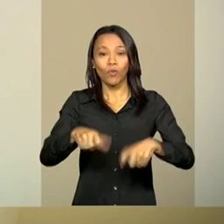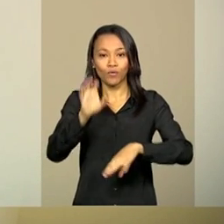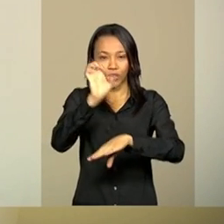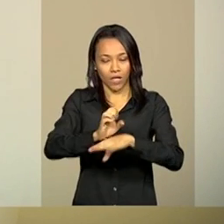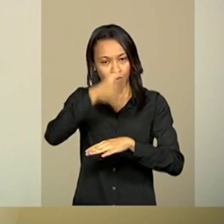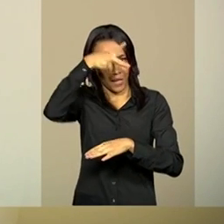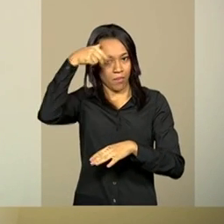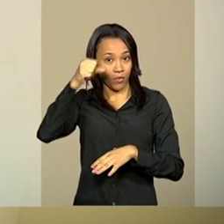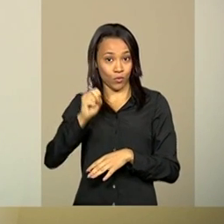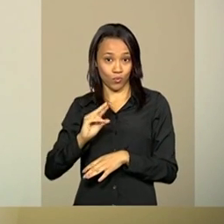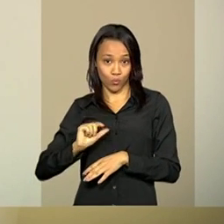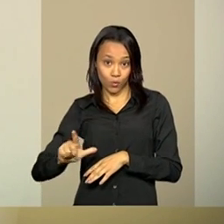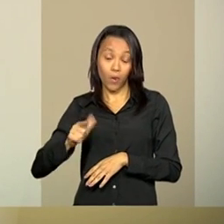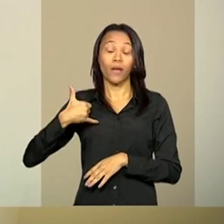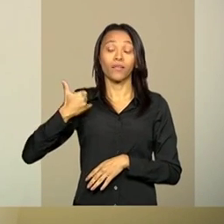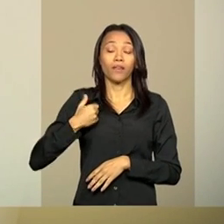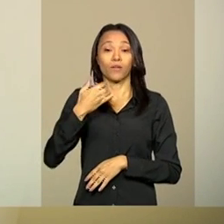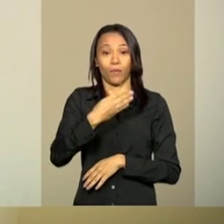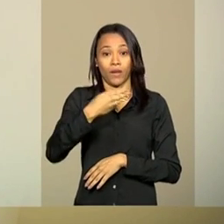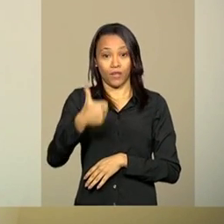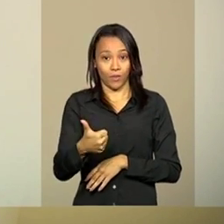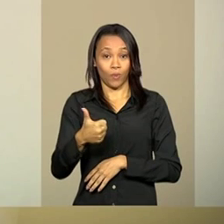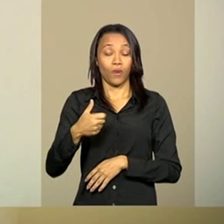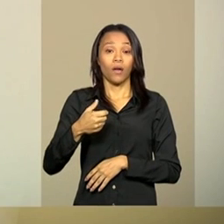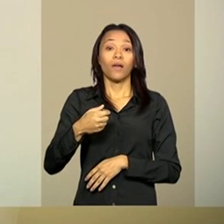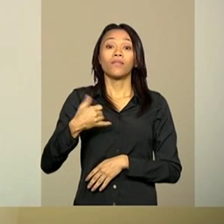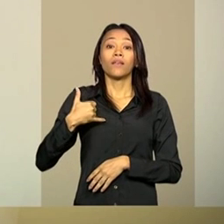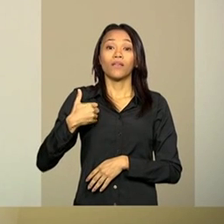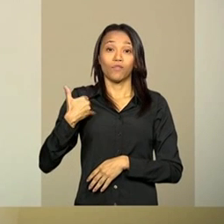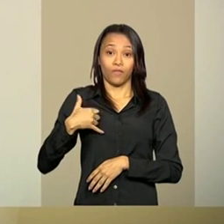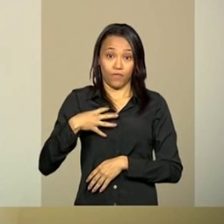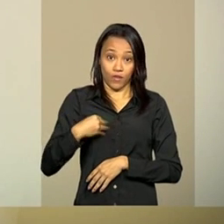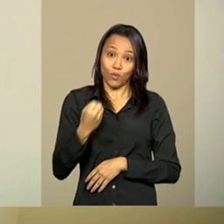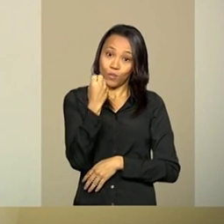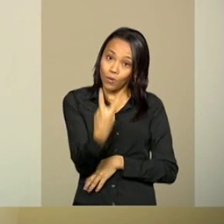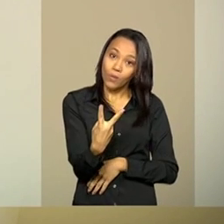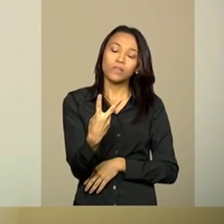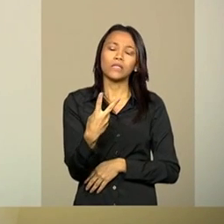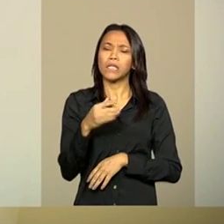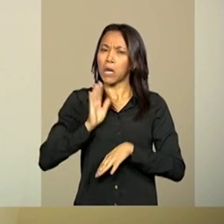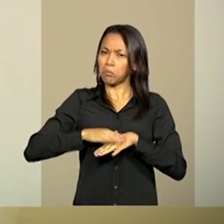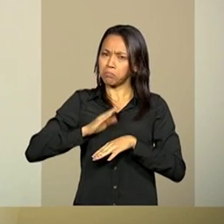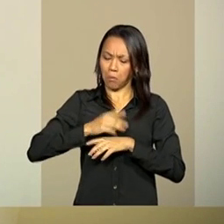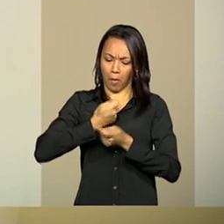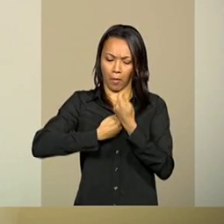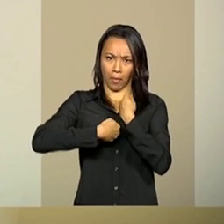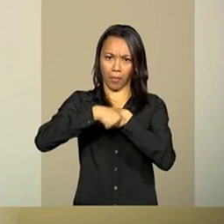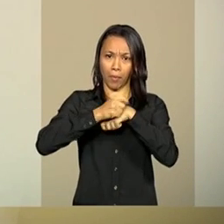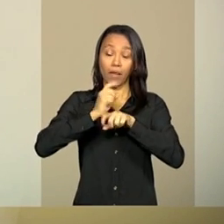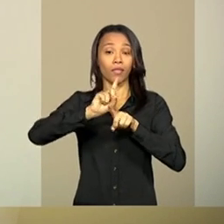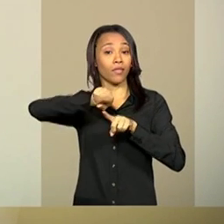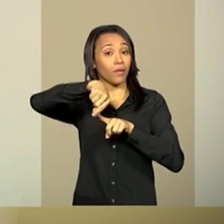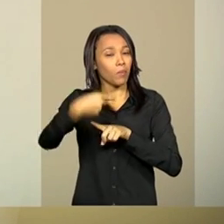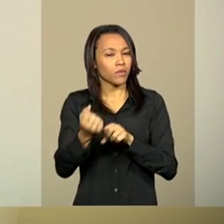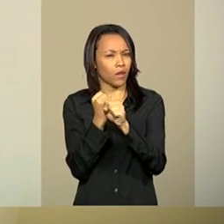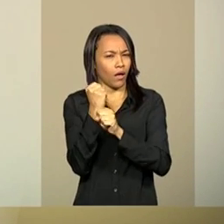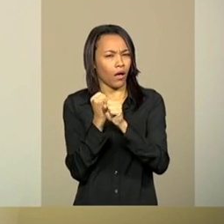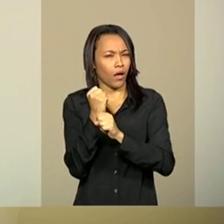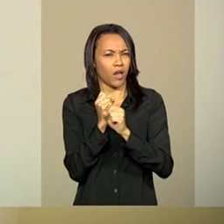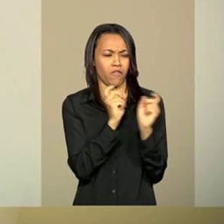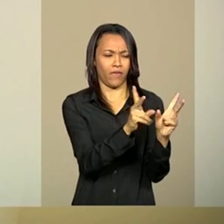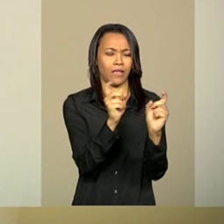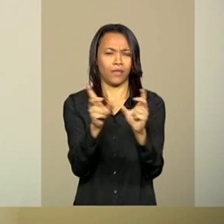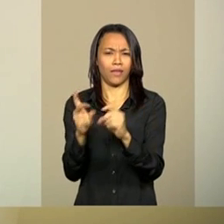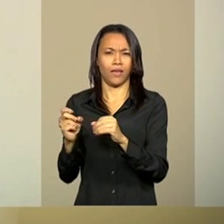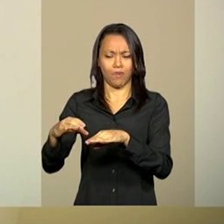tem 41 anos dois filhos e decidiu ser dona do próprio negócio depois de muitos anos vendendo